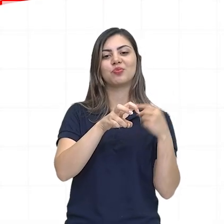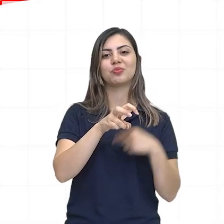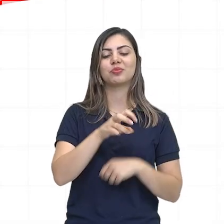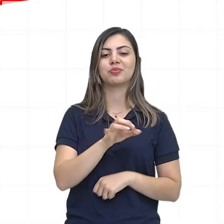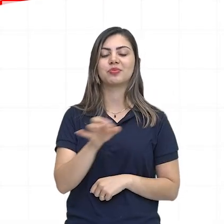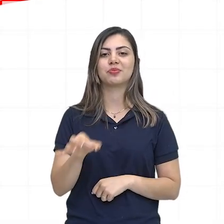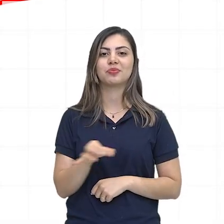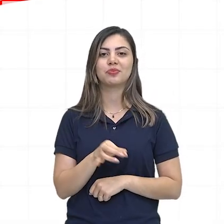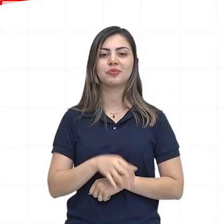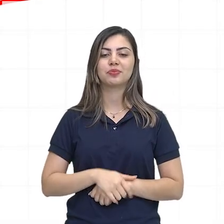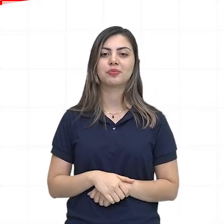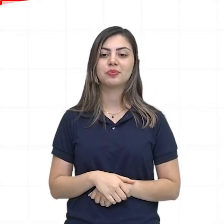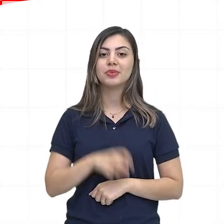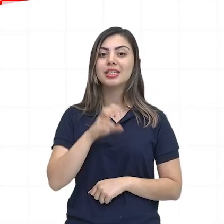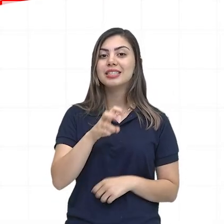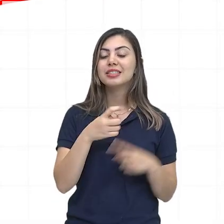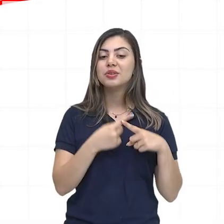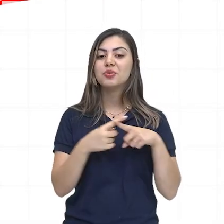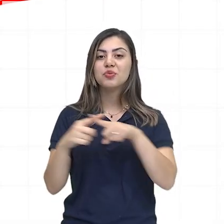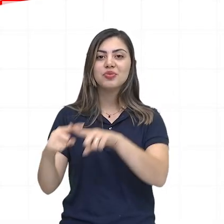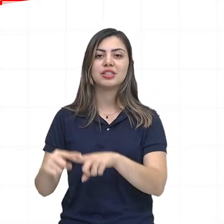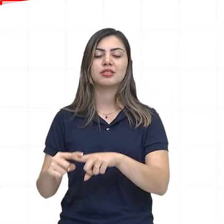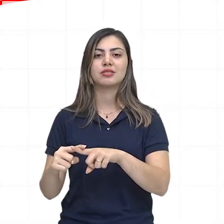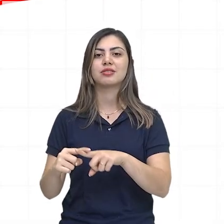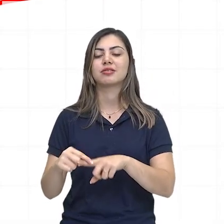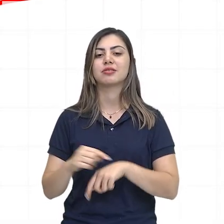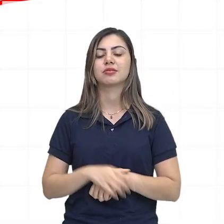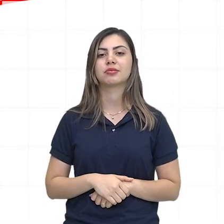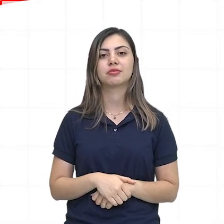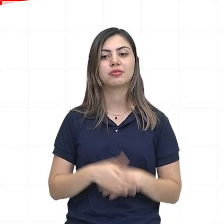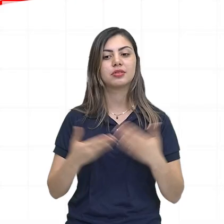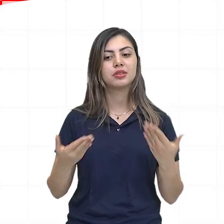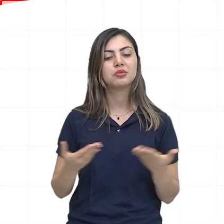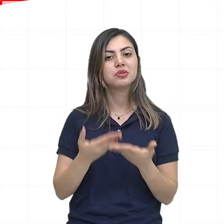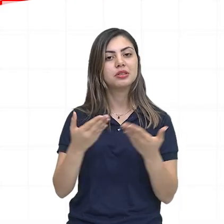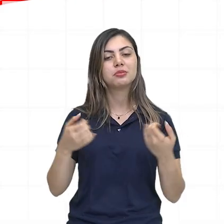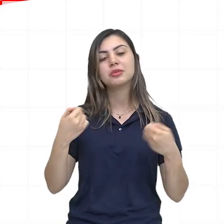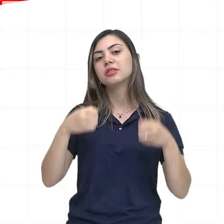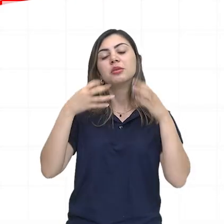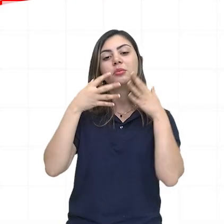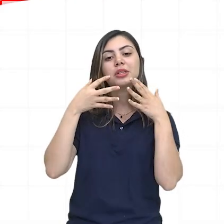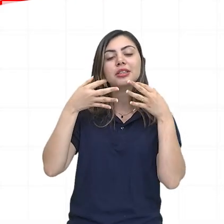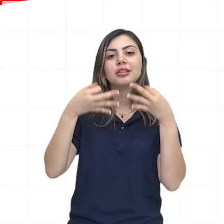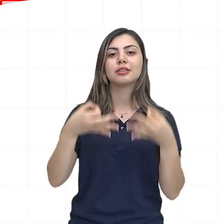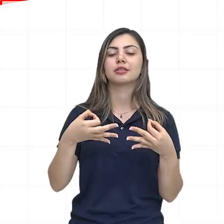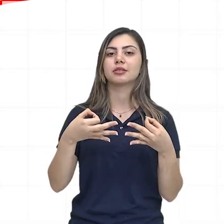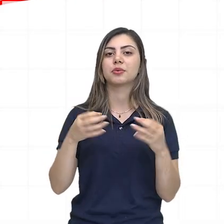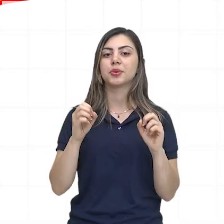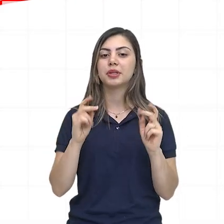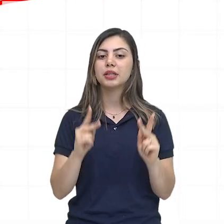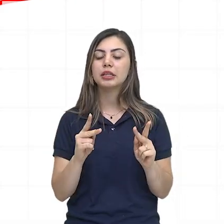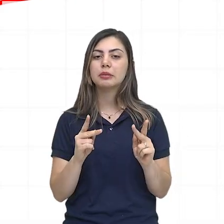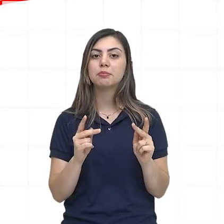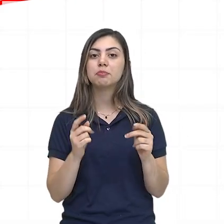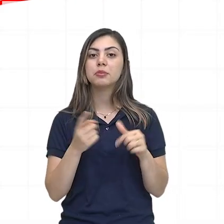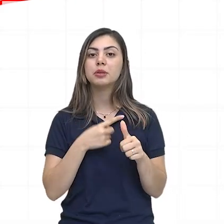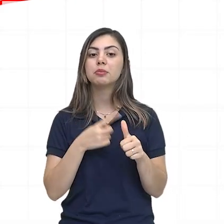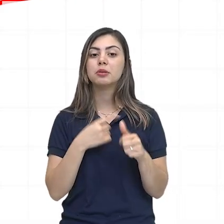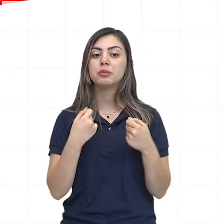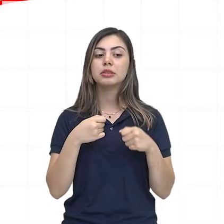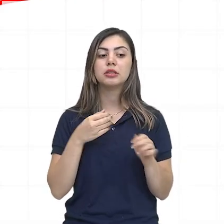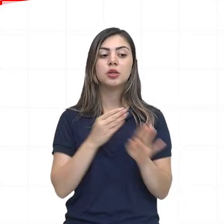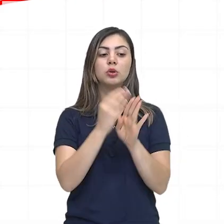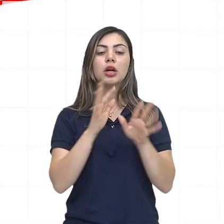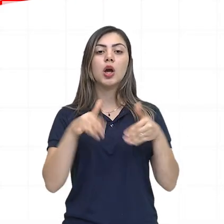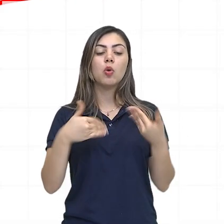5 vezes, certo? Então, você tem que sempre ficar atento a essa situação. Identificar quem é